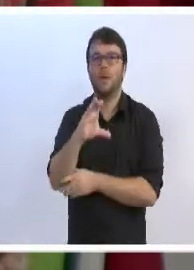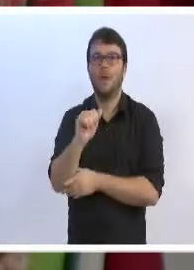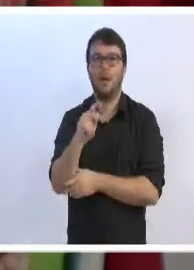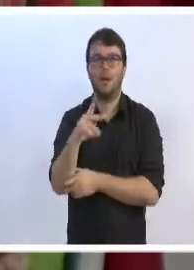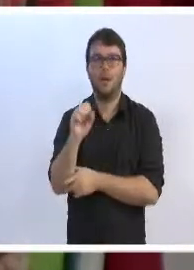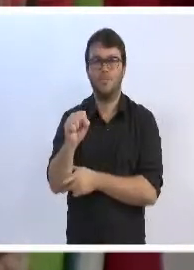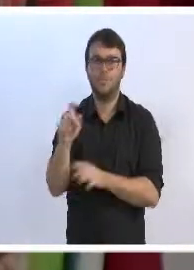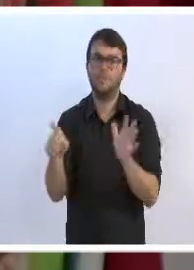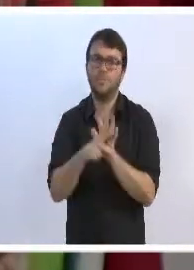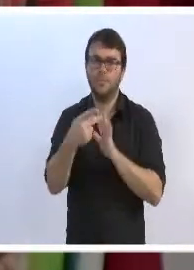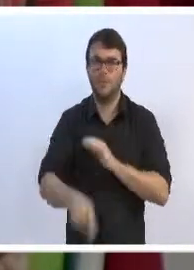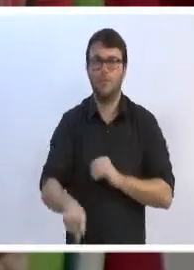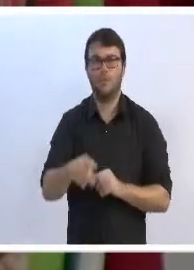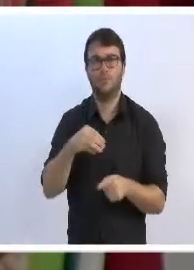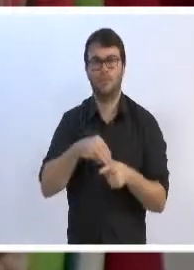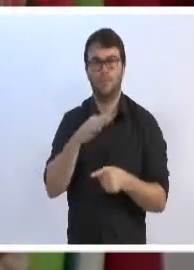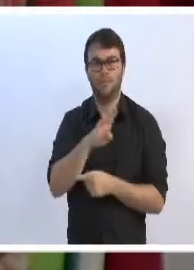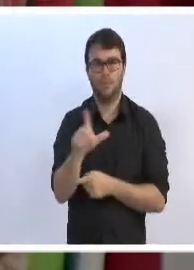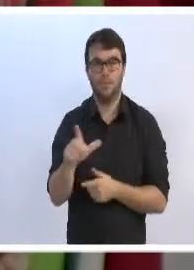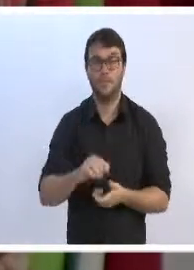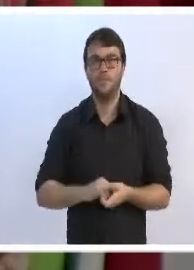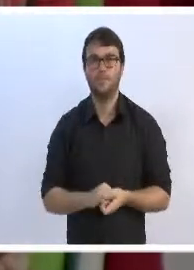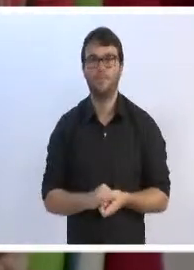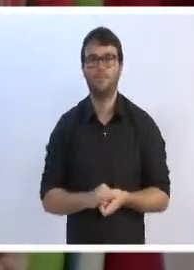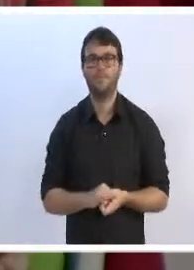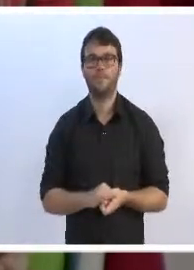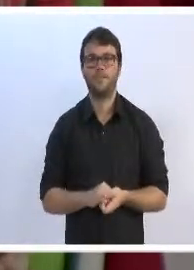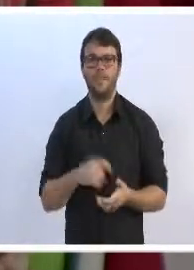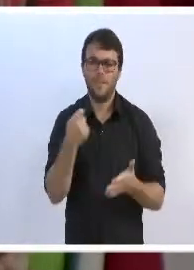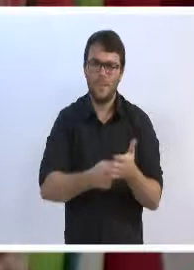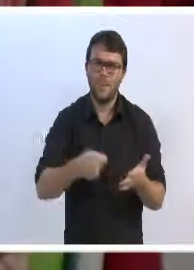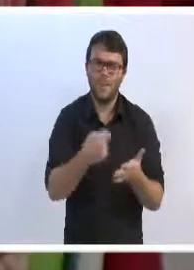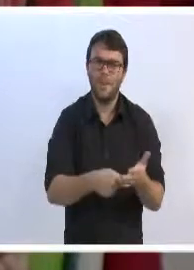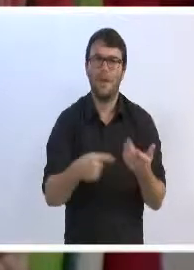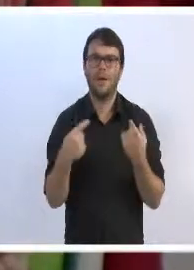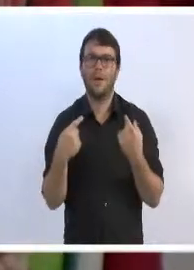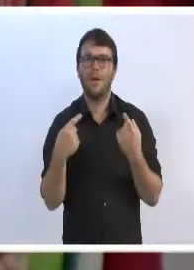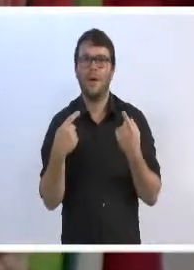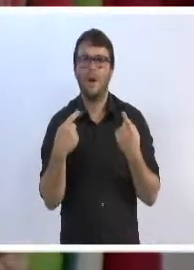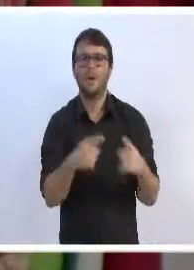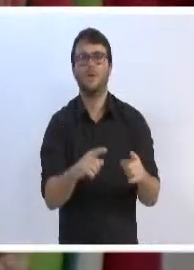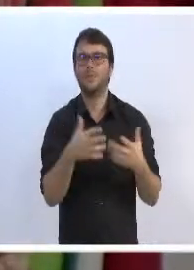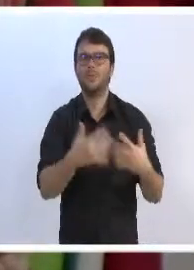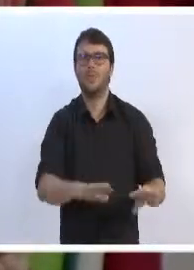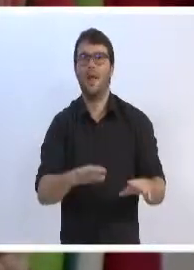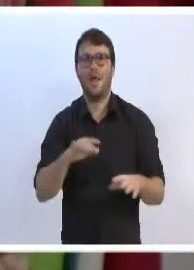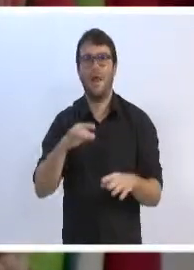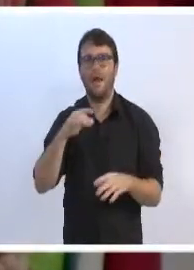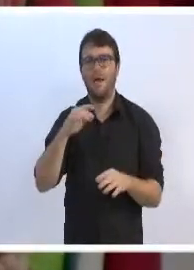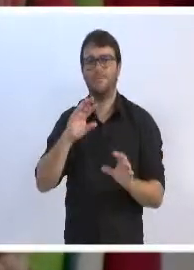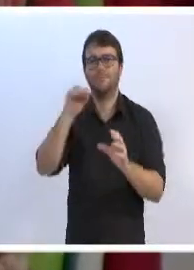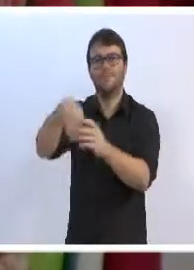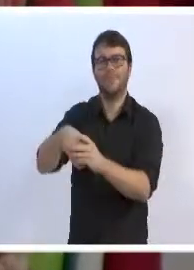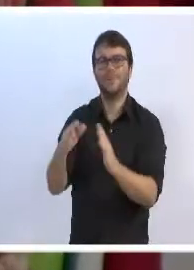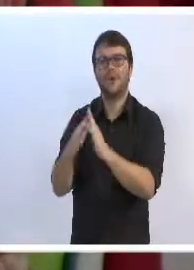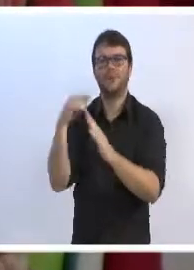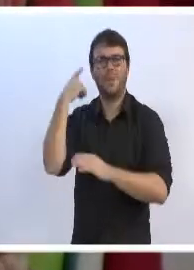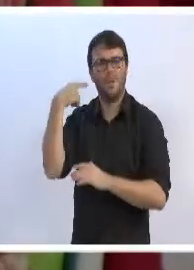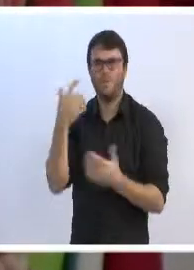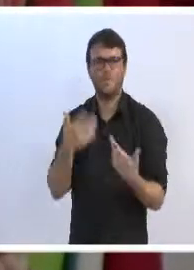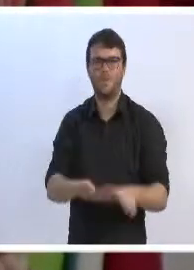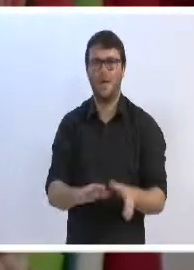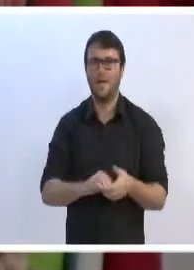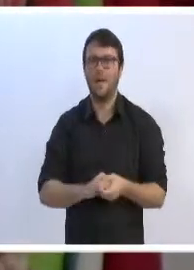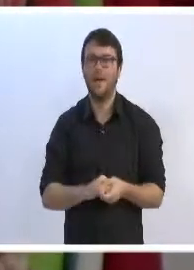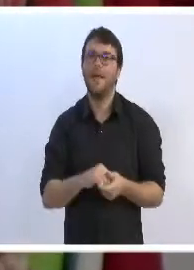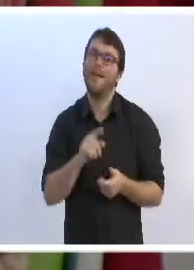de blumenau a luta antimanicomial ela ganhou o vereador se casar sim